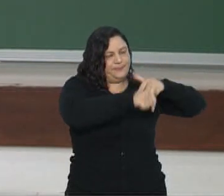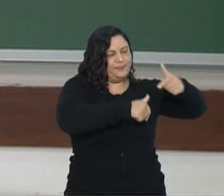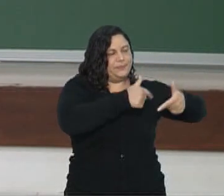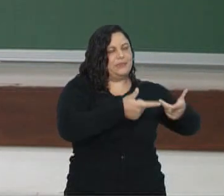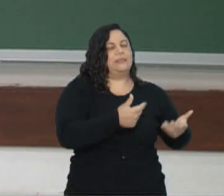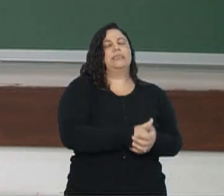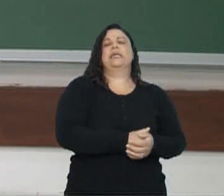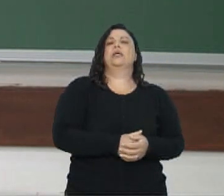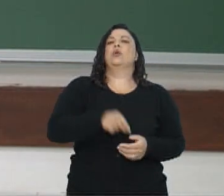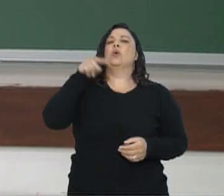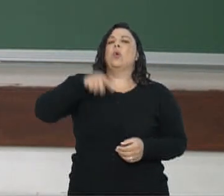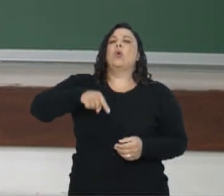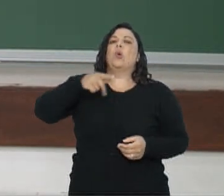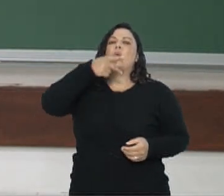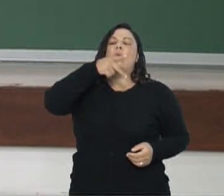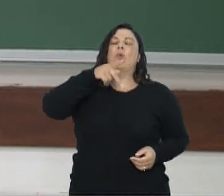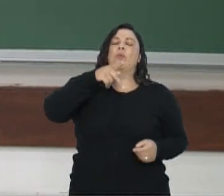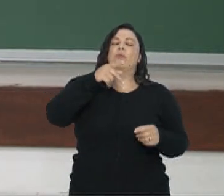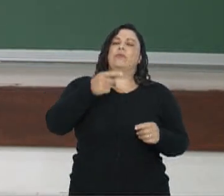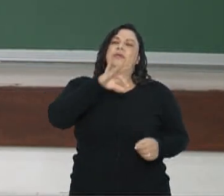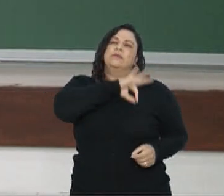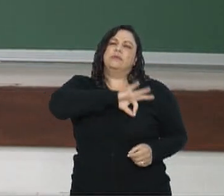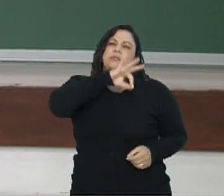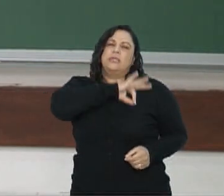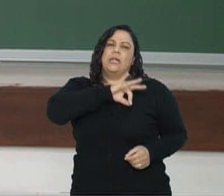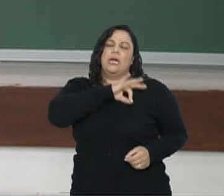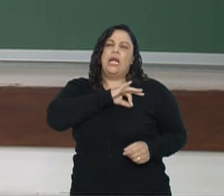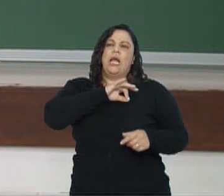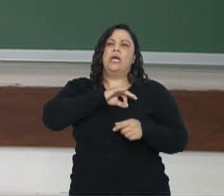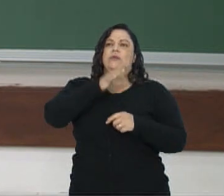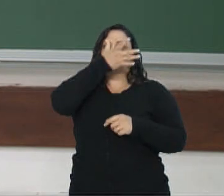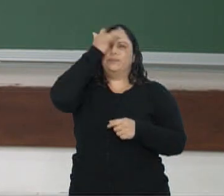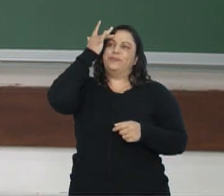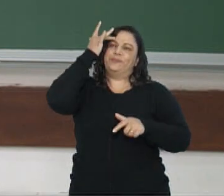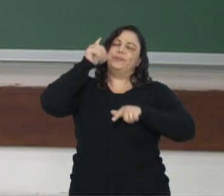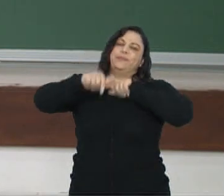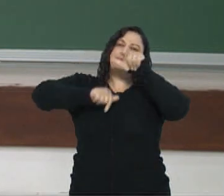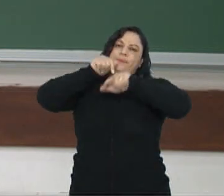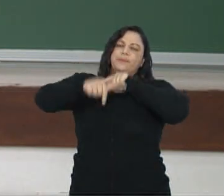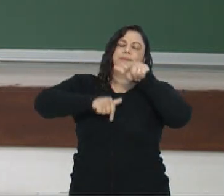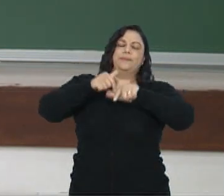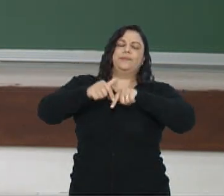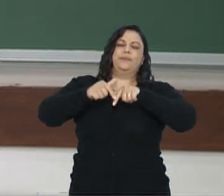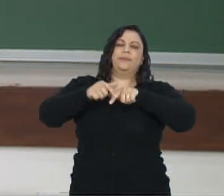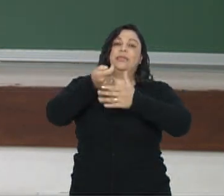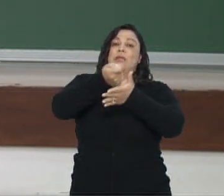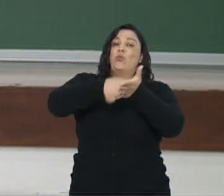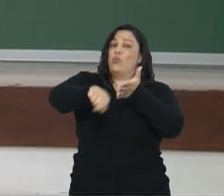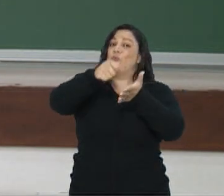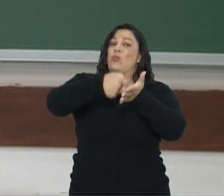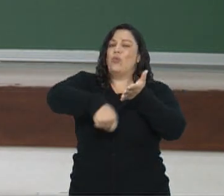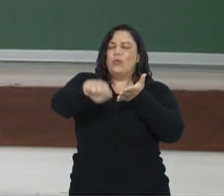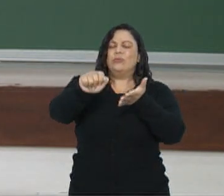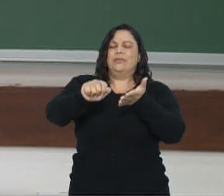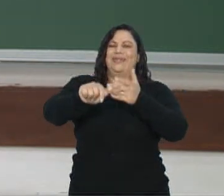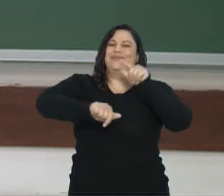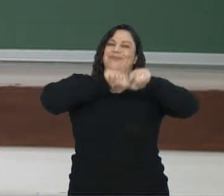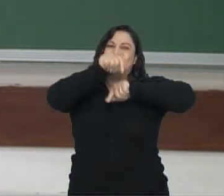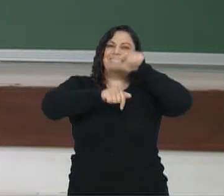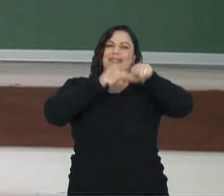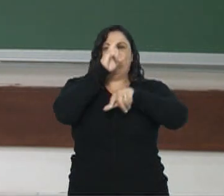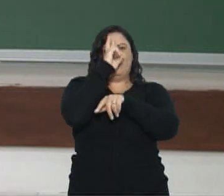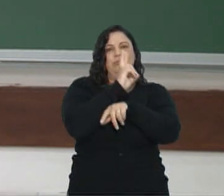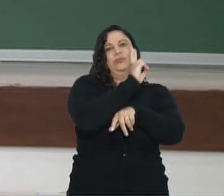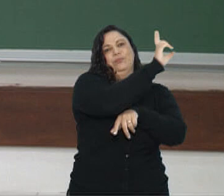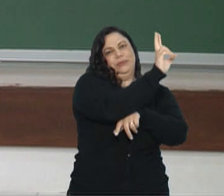força de trabalho, que ele vai receber por hora e ele vai se vender num contrato para trabalhar para a burguesia. Então a